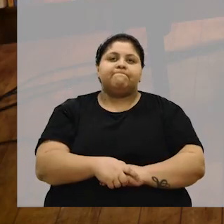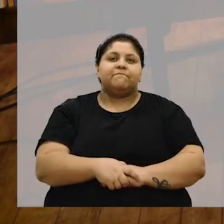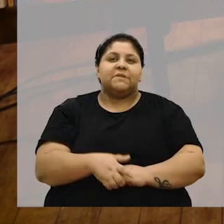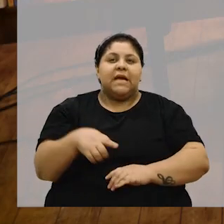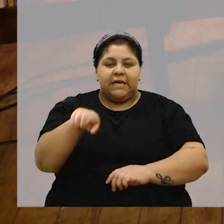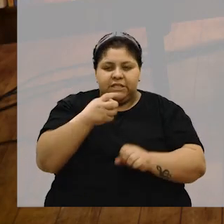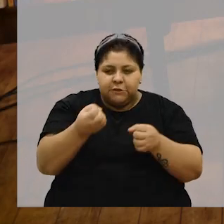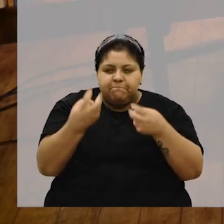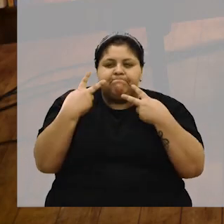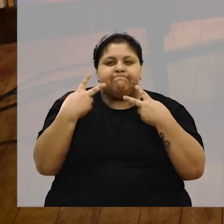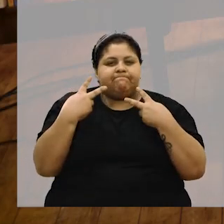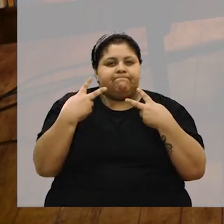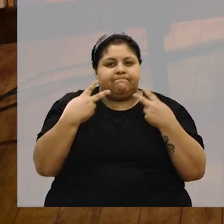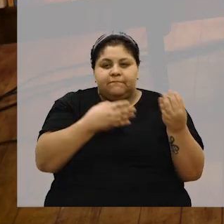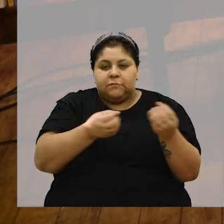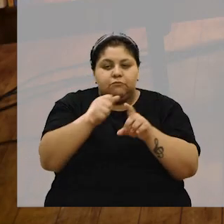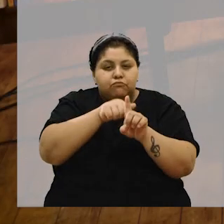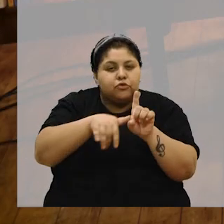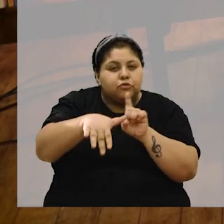isso em muitas